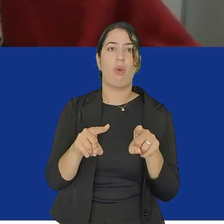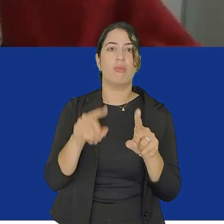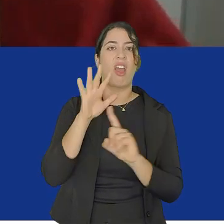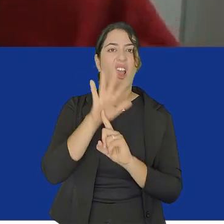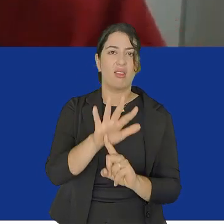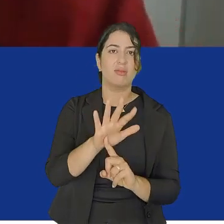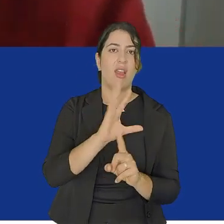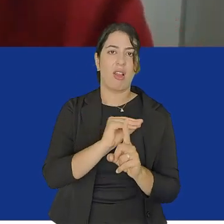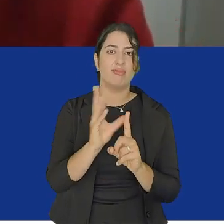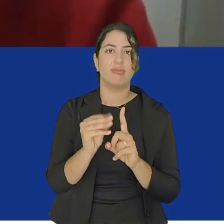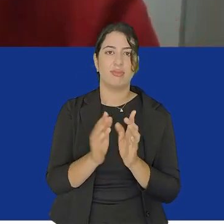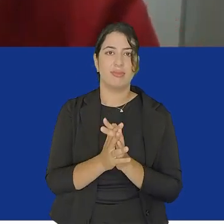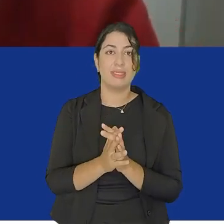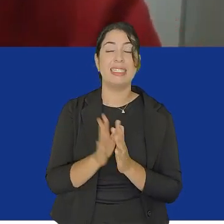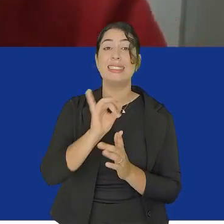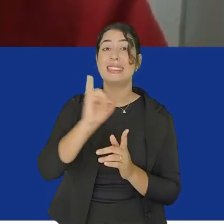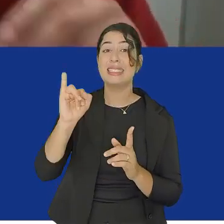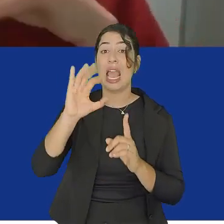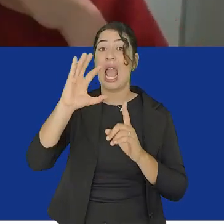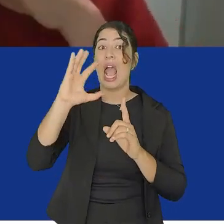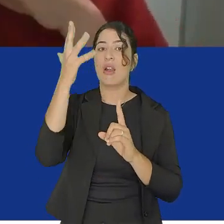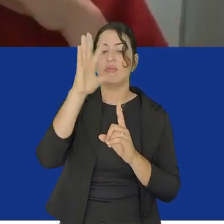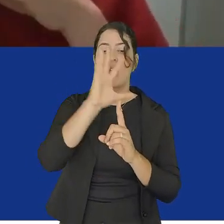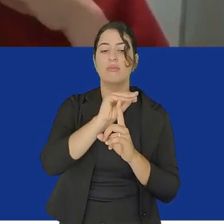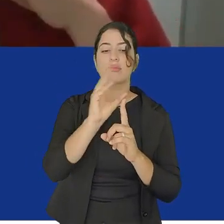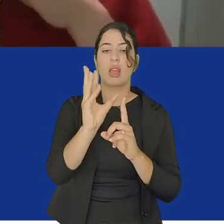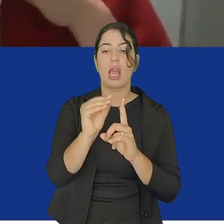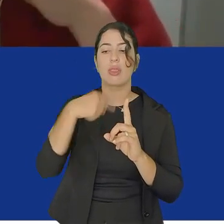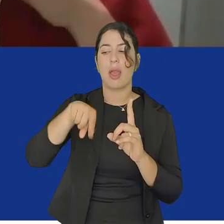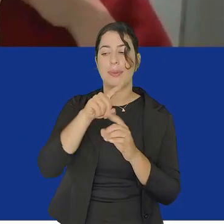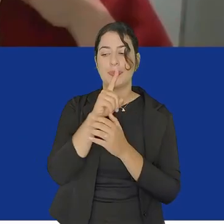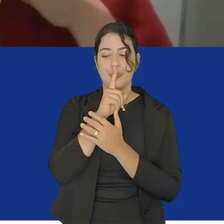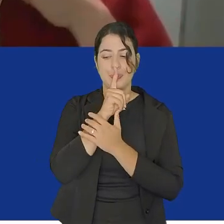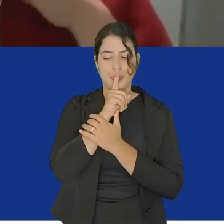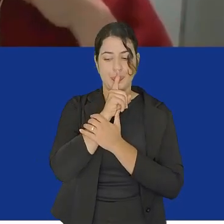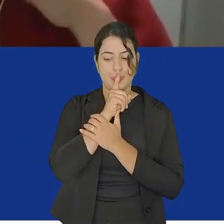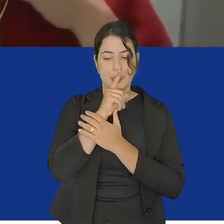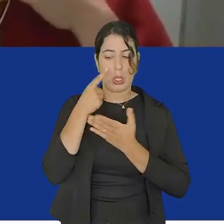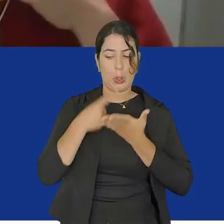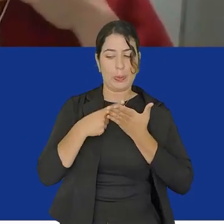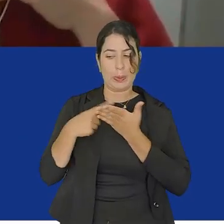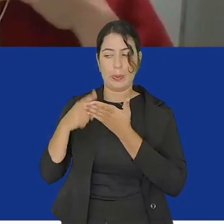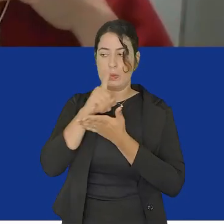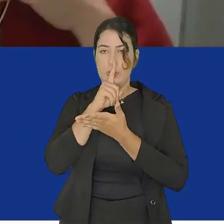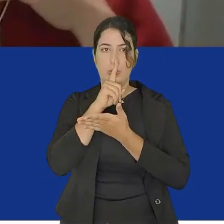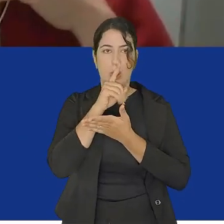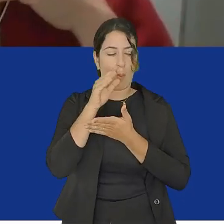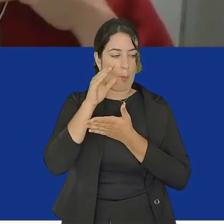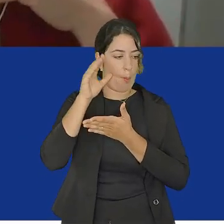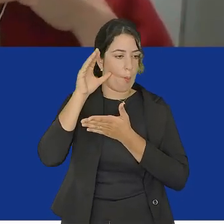assédio, não é mais possível a gente manter o pacto do silêncio. O pacto do silêncio é